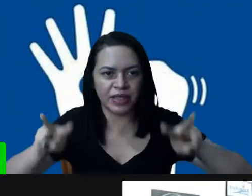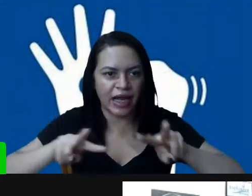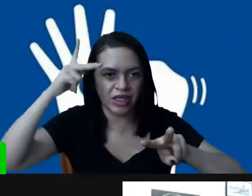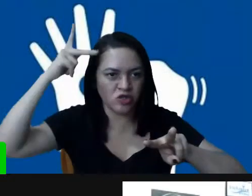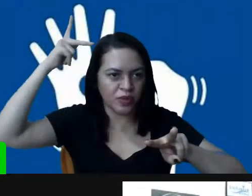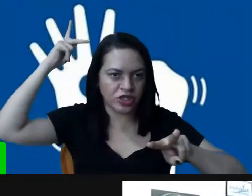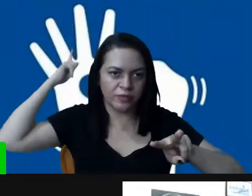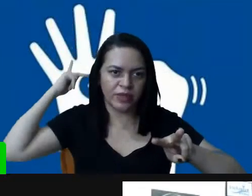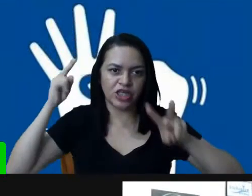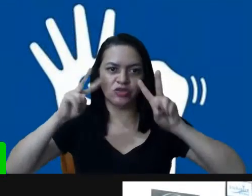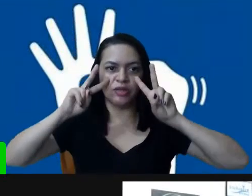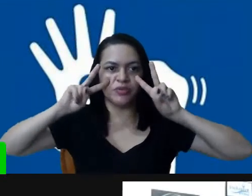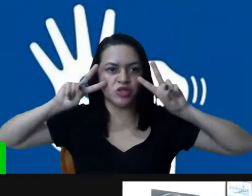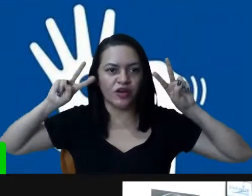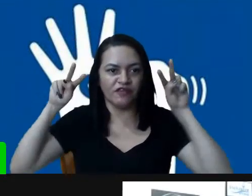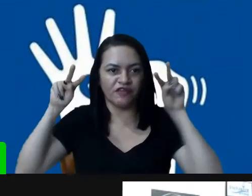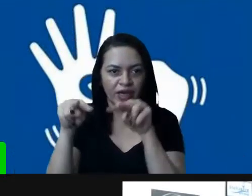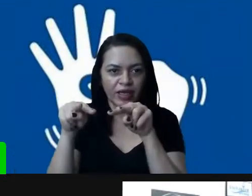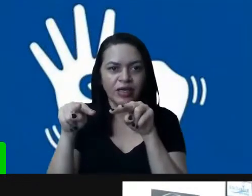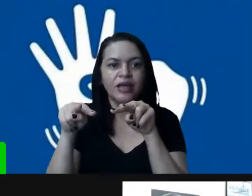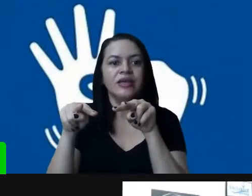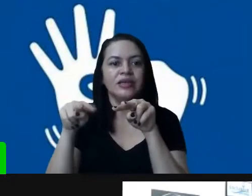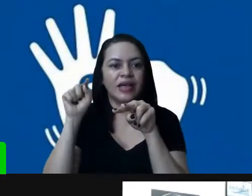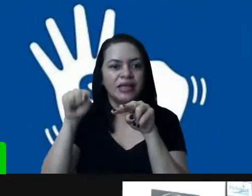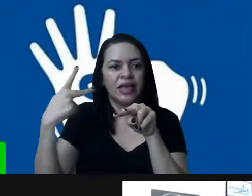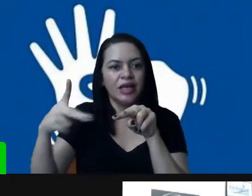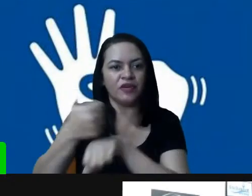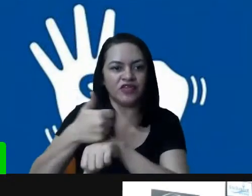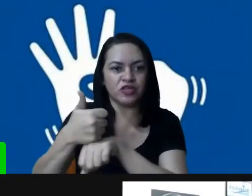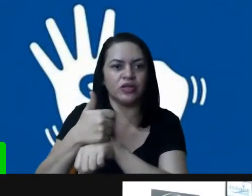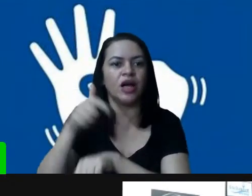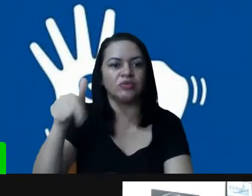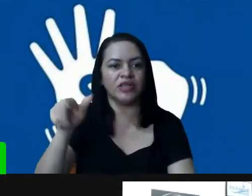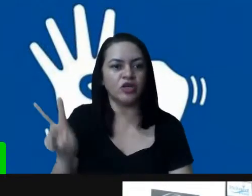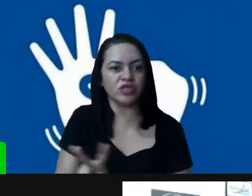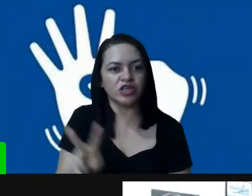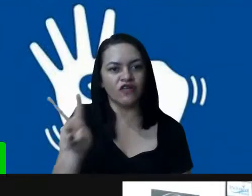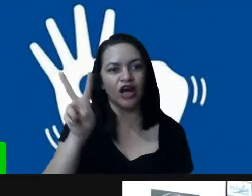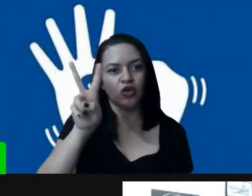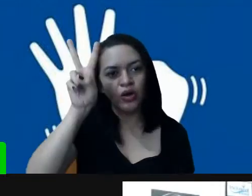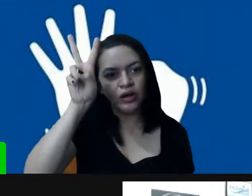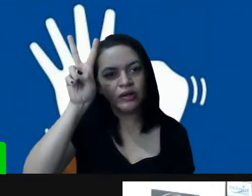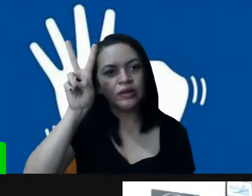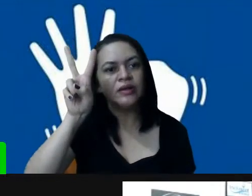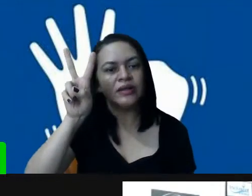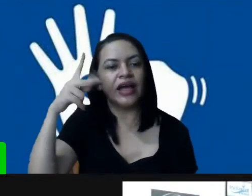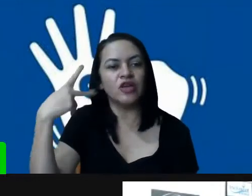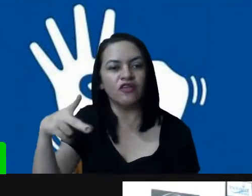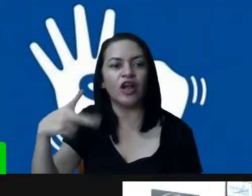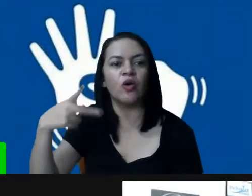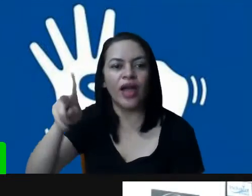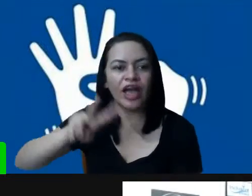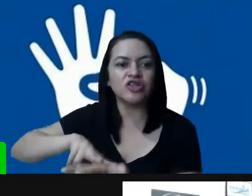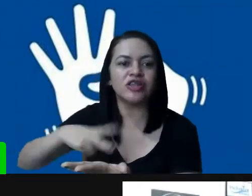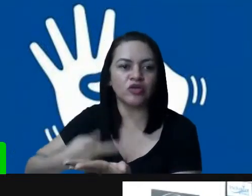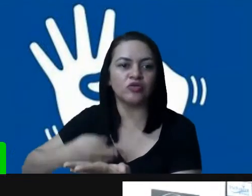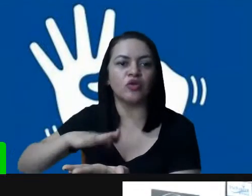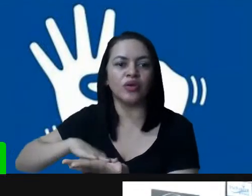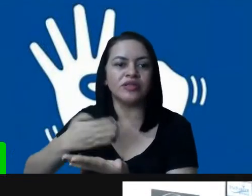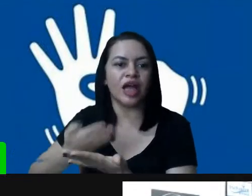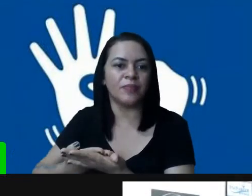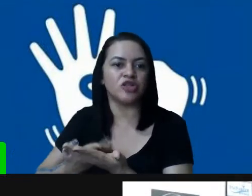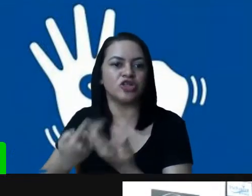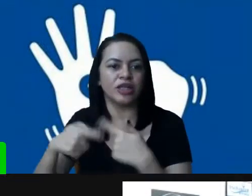visibilidade, não é isso, Pajama? A questão da pessoa ver que aquele profissional tem o seu valor, né? E o valor é de